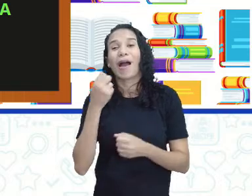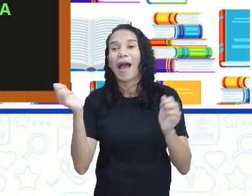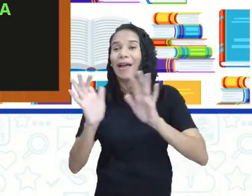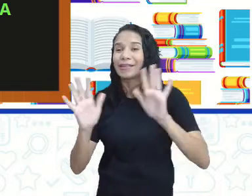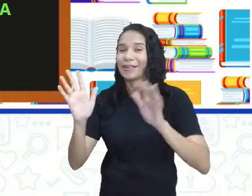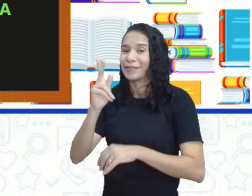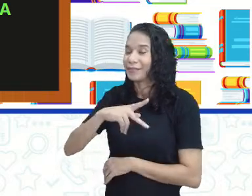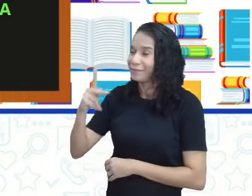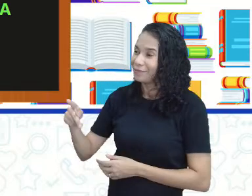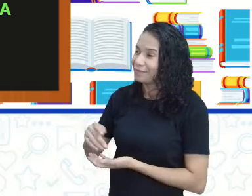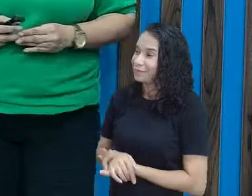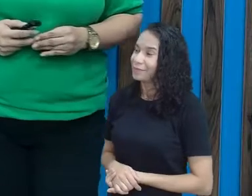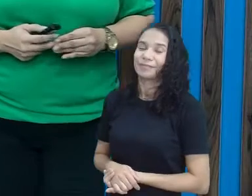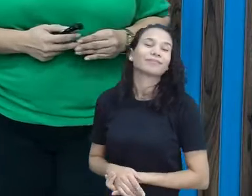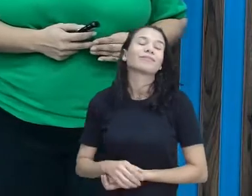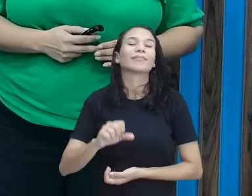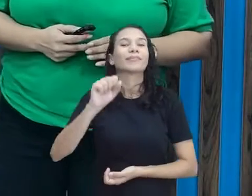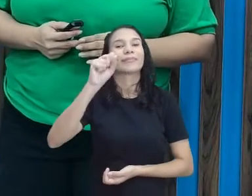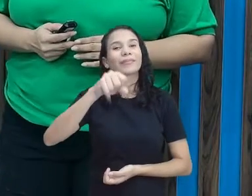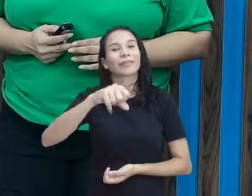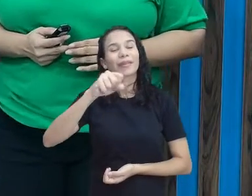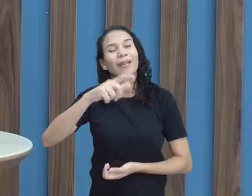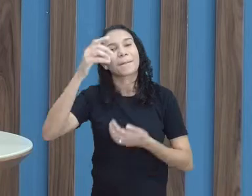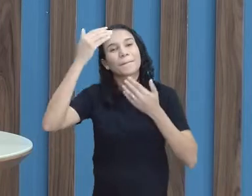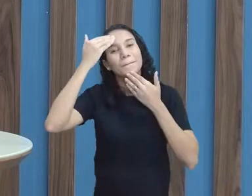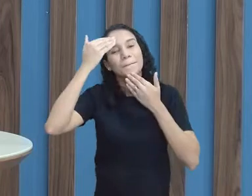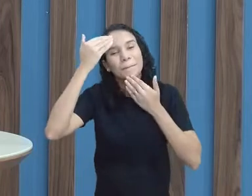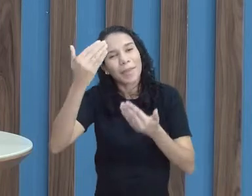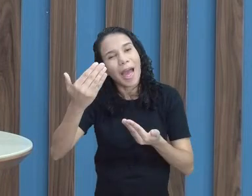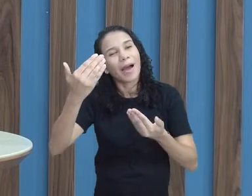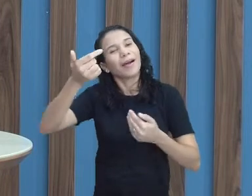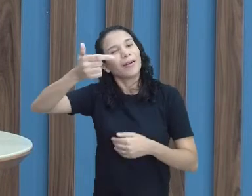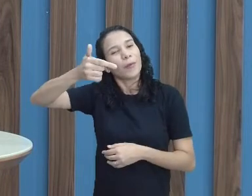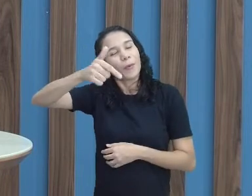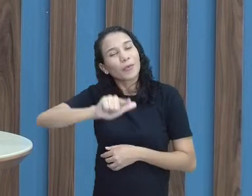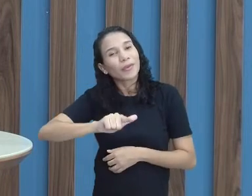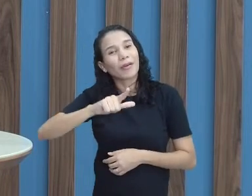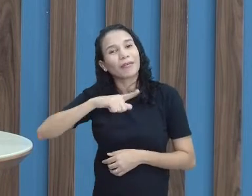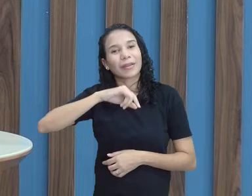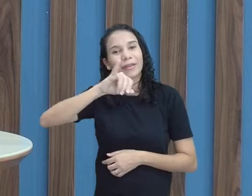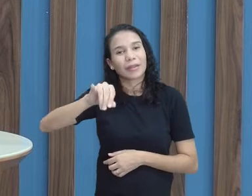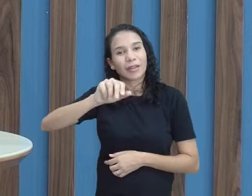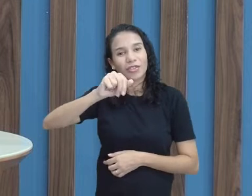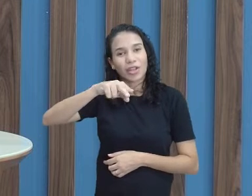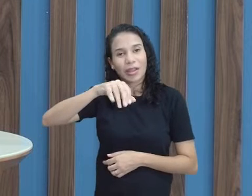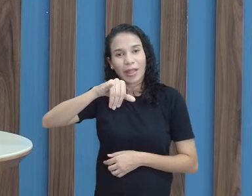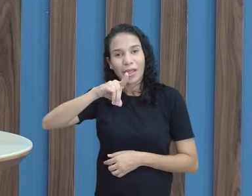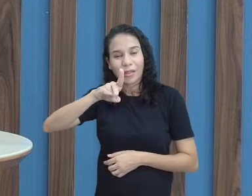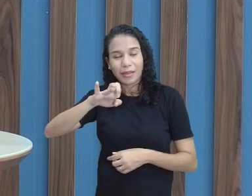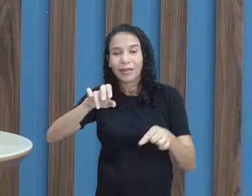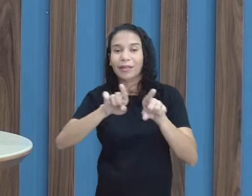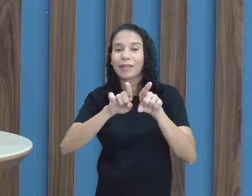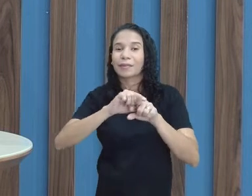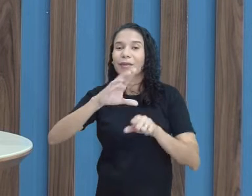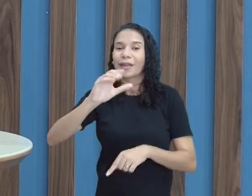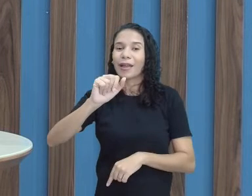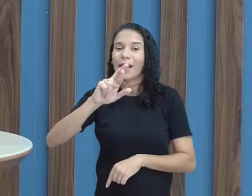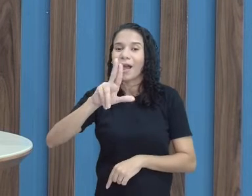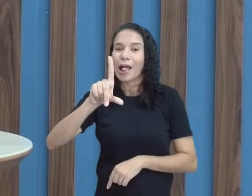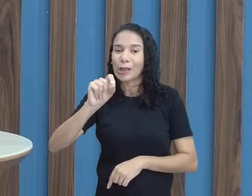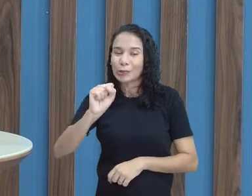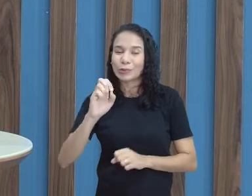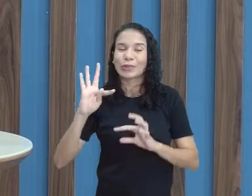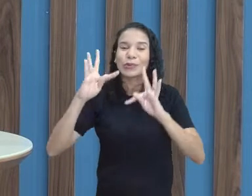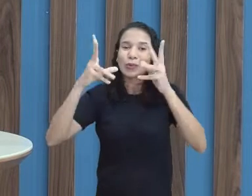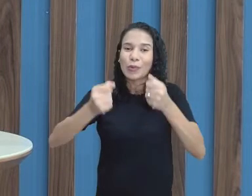professora Isabel? Vamos sim, Carol. Aqui agradecendo, né, mais uma vez a Janeide, a Carlos e a todos que estão assistindo aqui